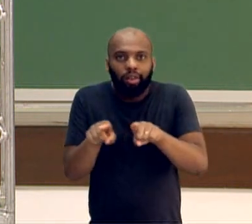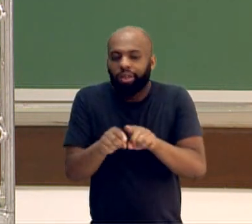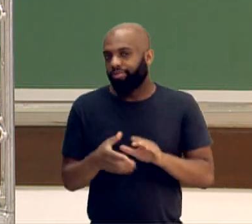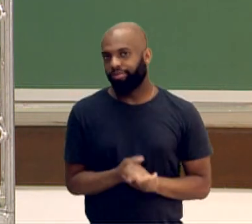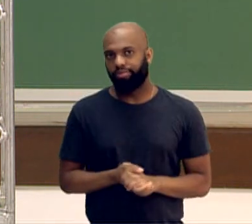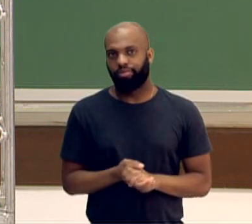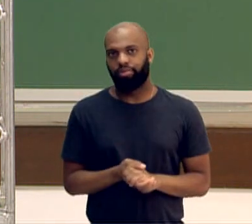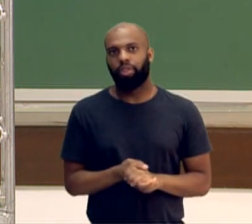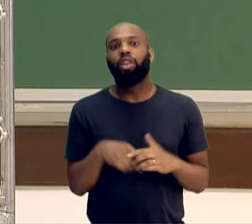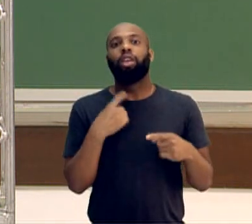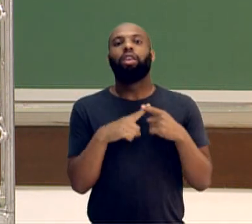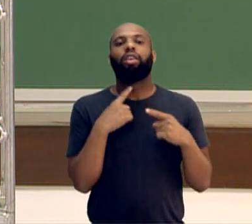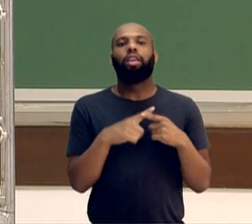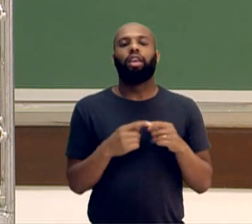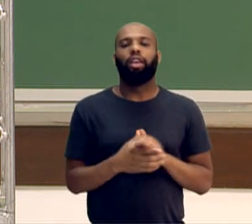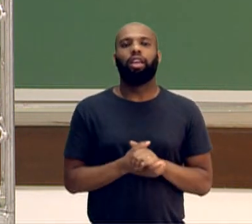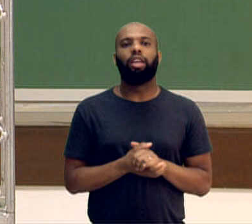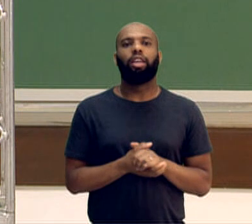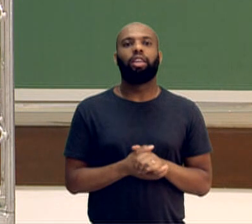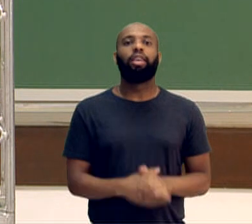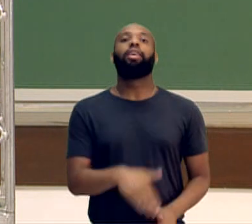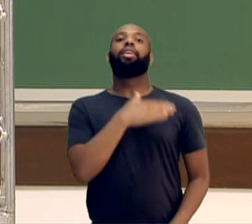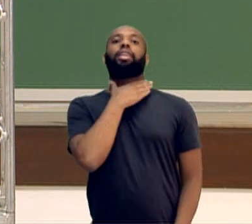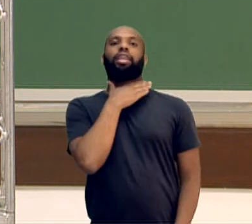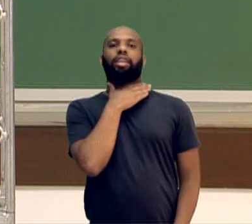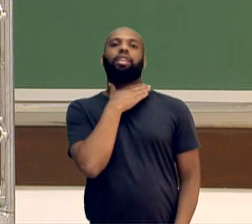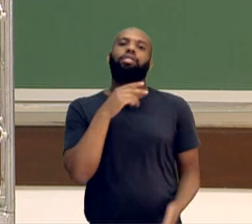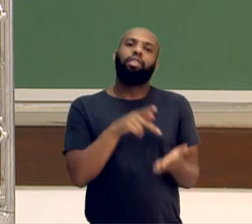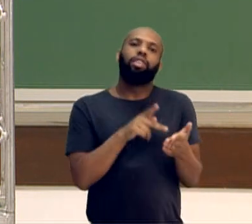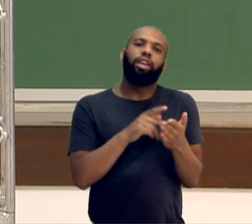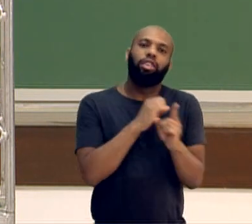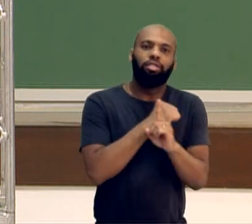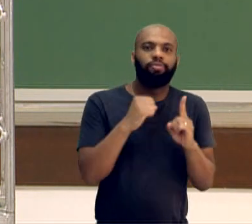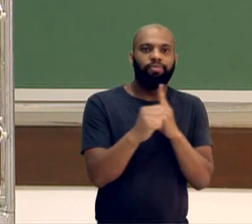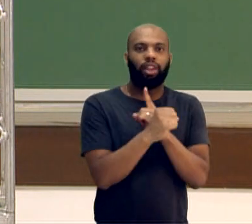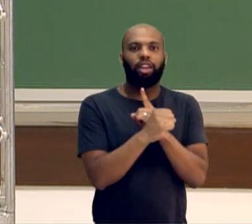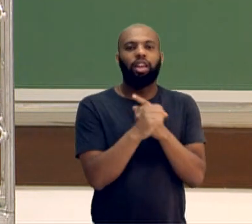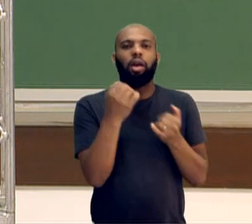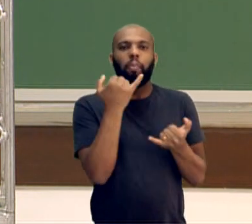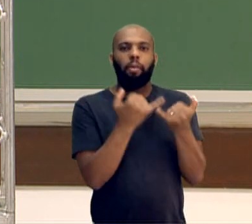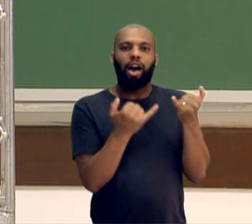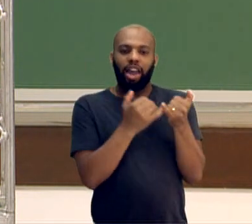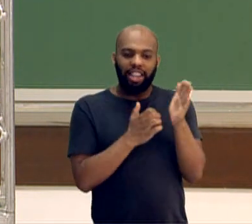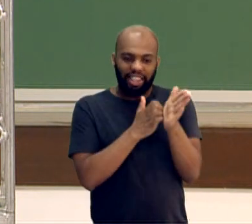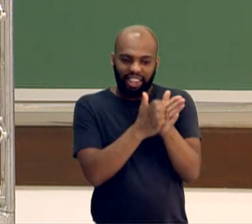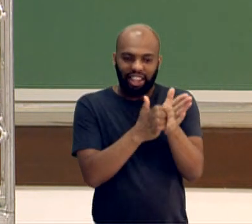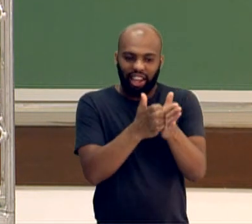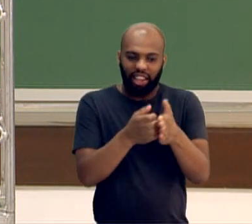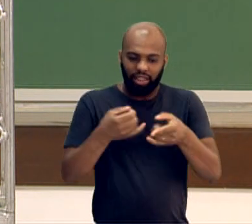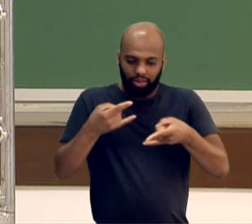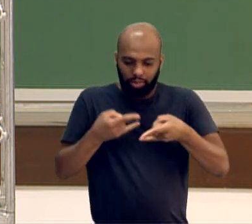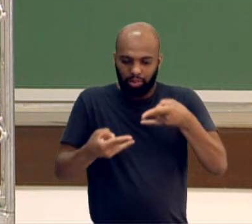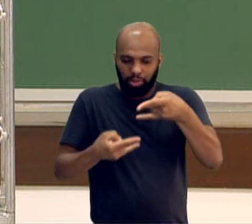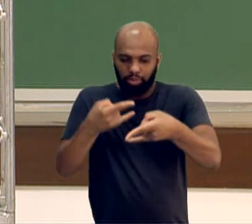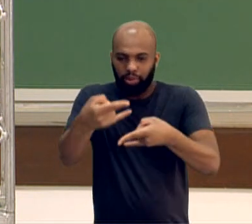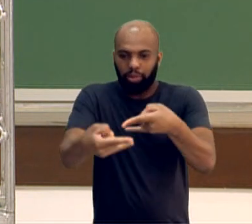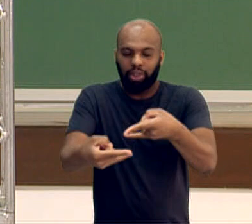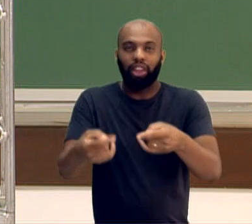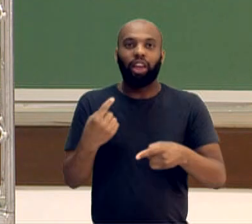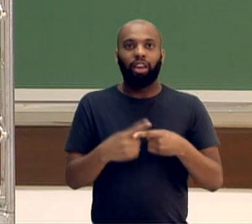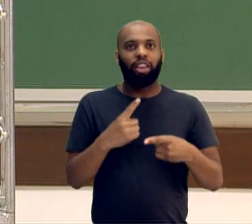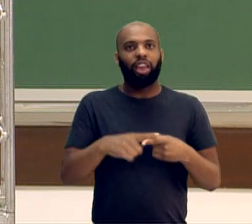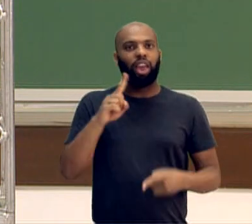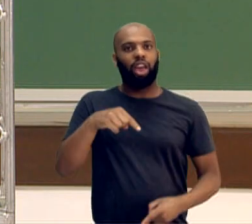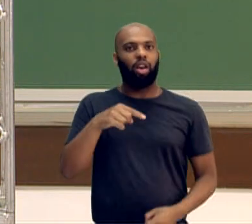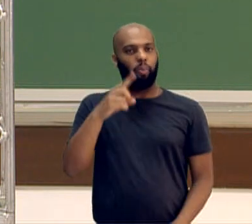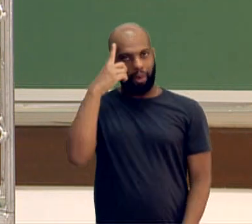menos. Né? As crises, elas são, de fato, a sociedade ela é um trem, né? Cada vagão alinhado a um outro. Uma ideia muito durkheimiana, que vocês